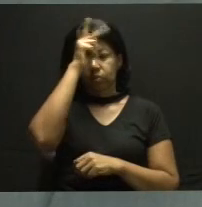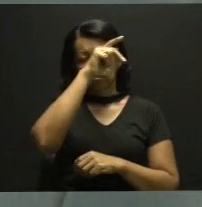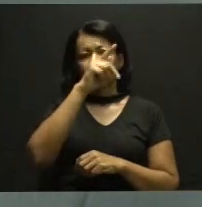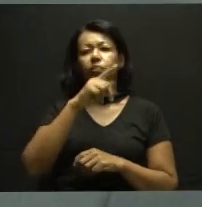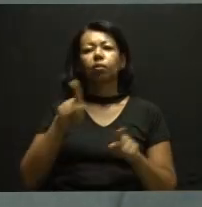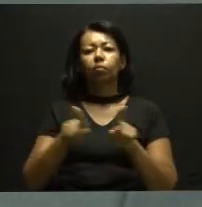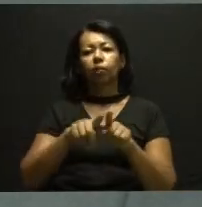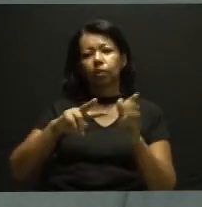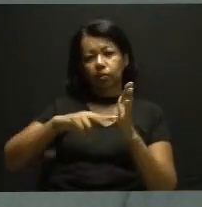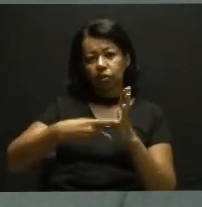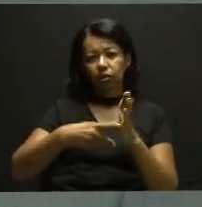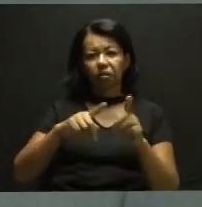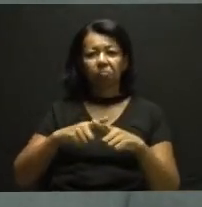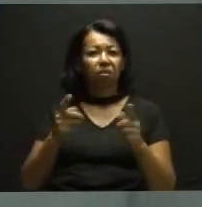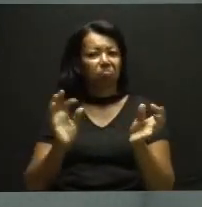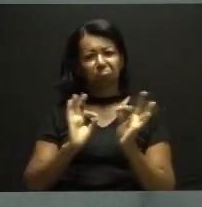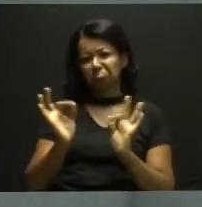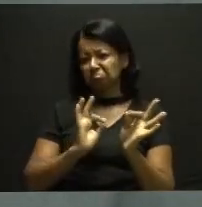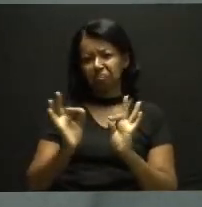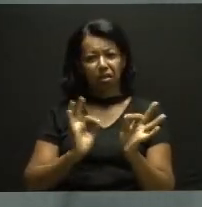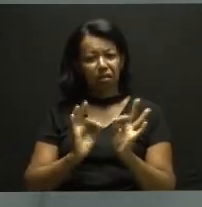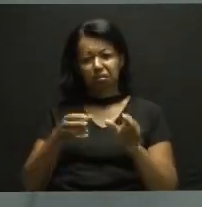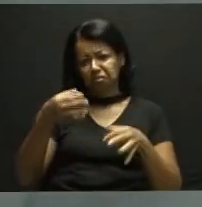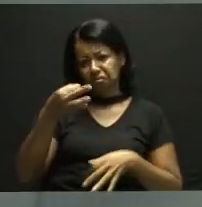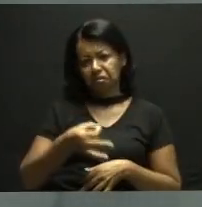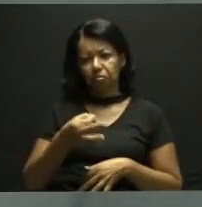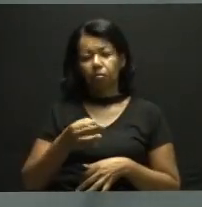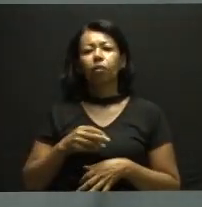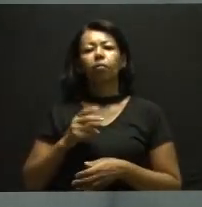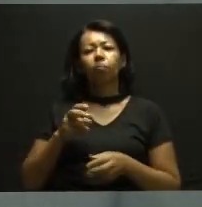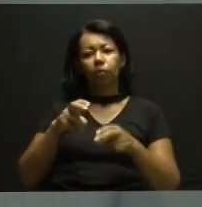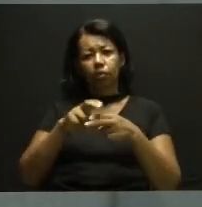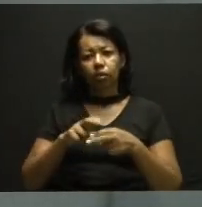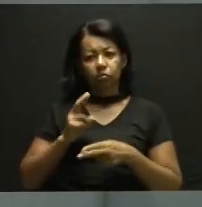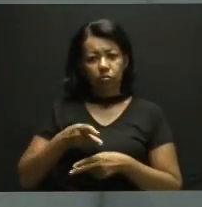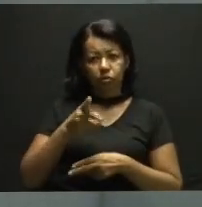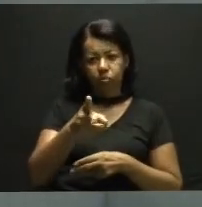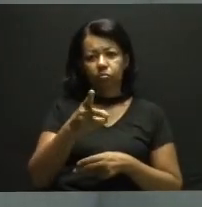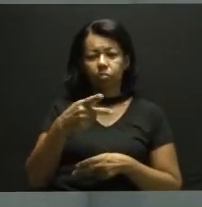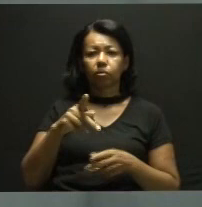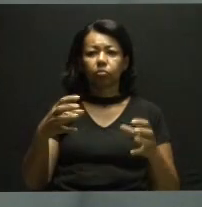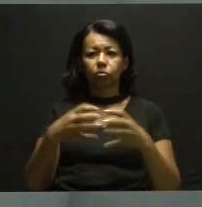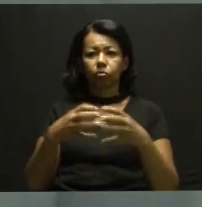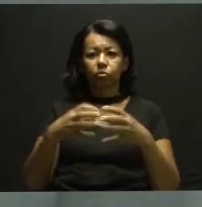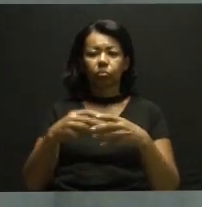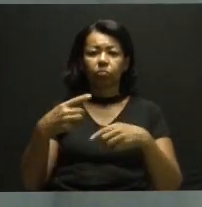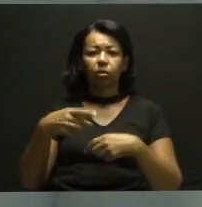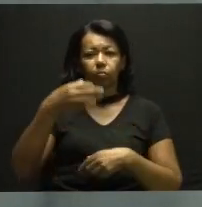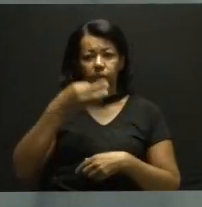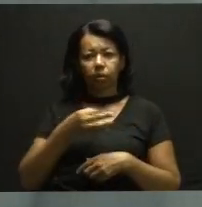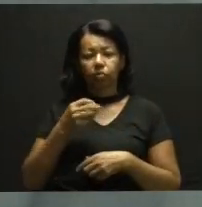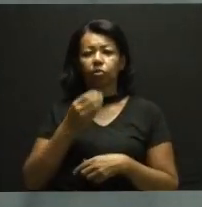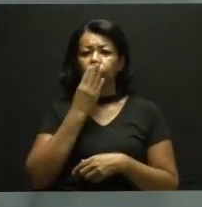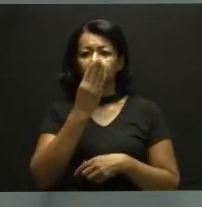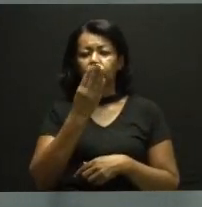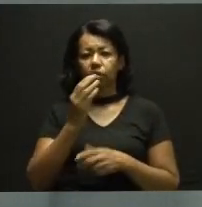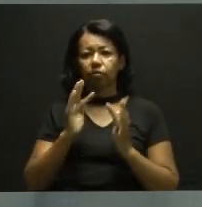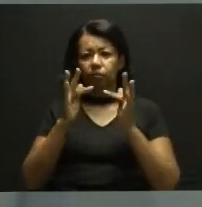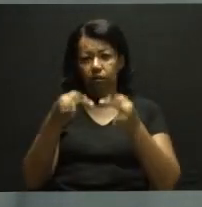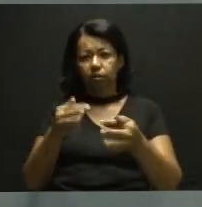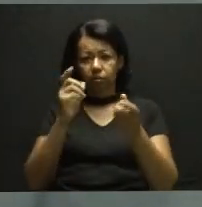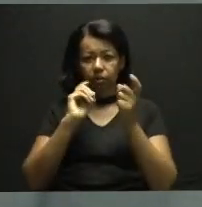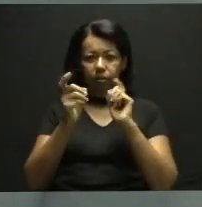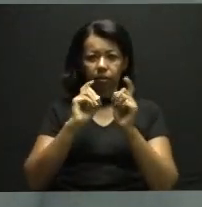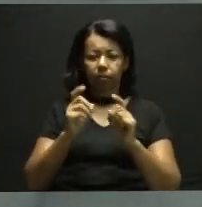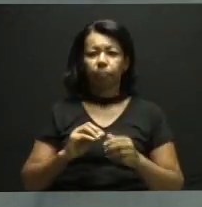mas não chegou a lugar nenhum então com isso permanece pelas lideranças de bancada aí o posicionamento de pedir obstrução haja